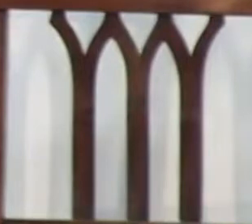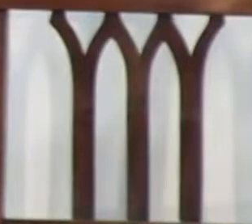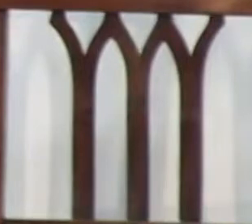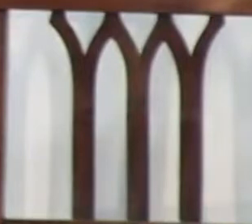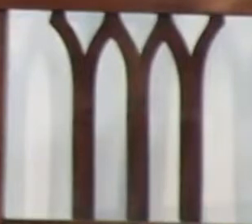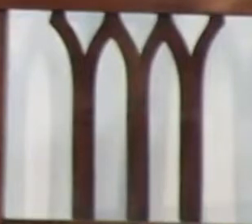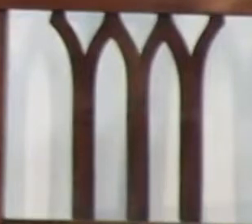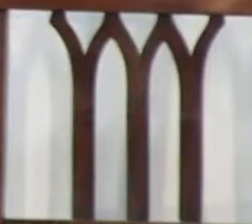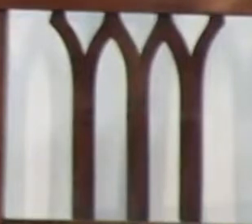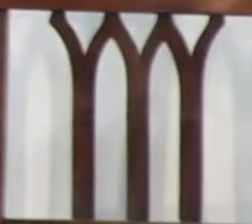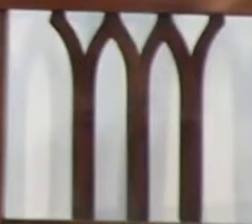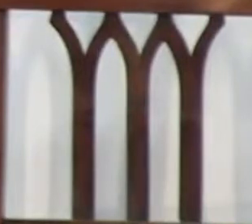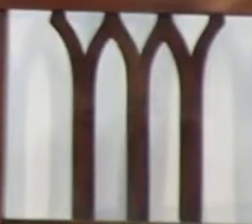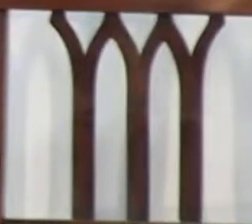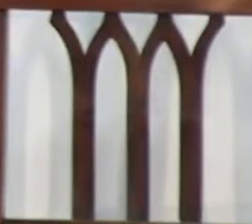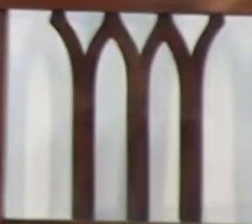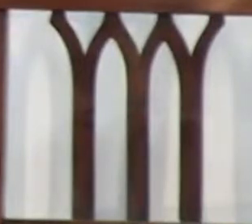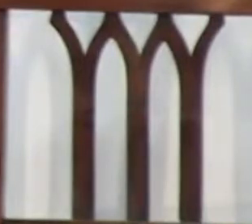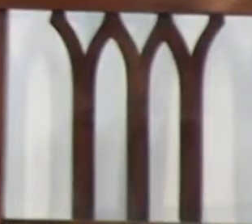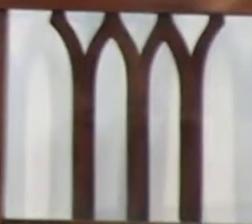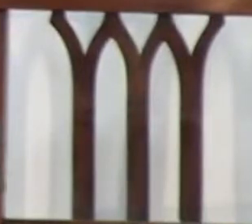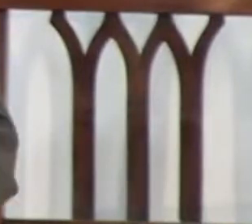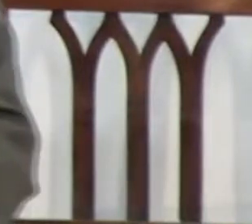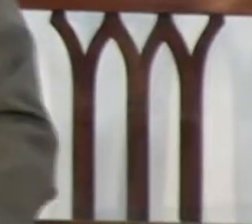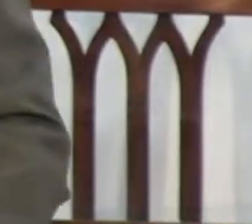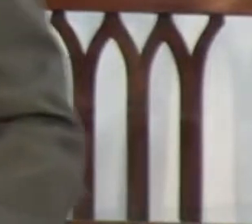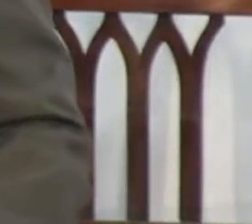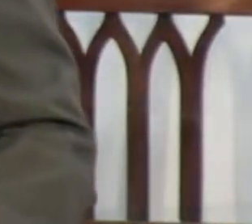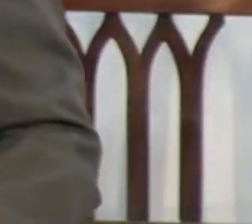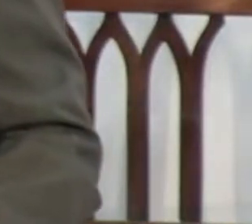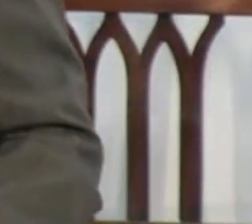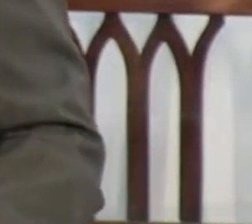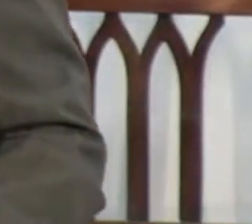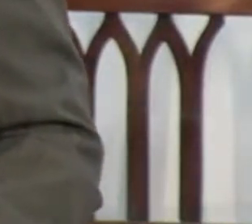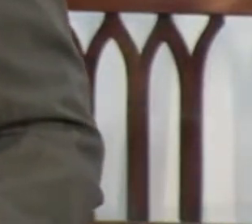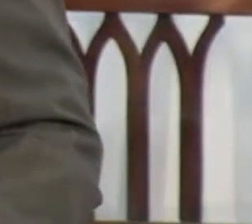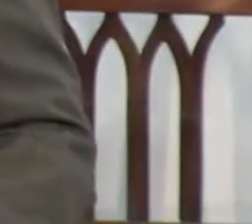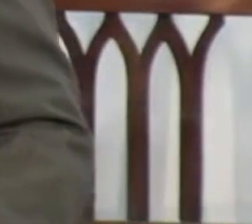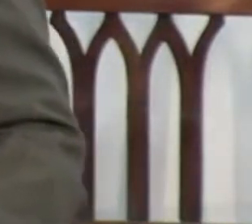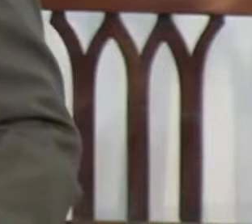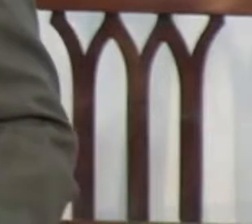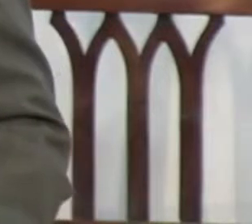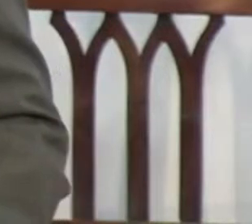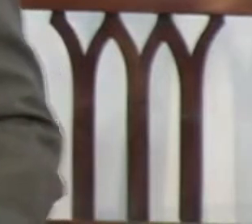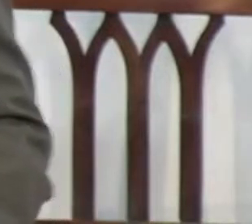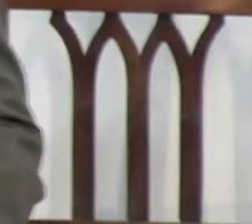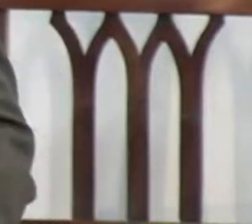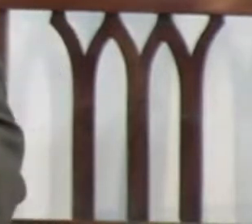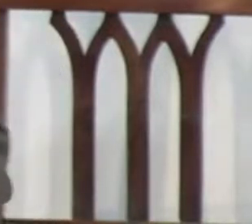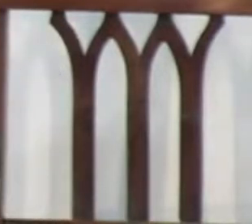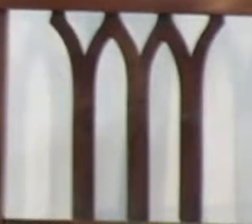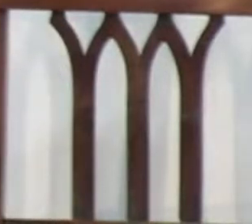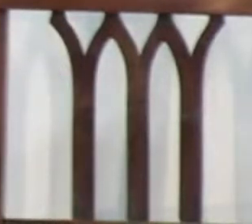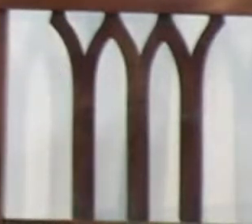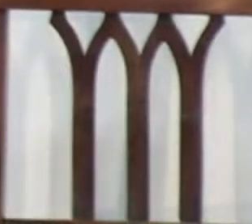excelência perderá. O Evangelho é que desvenda aos